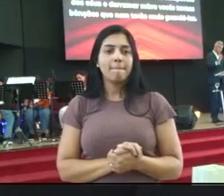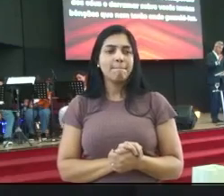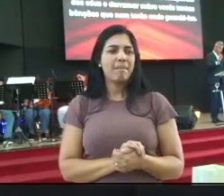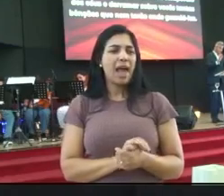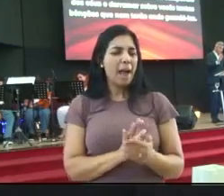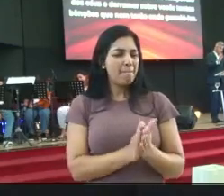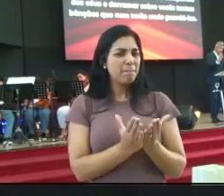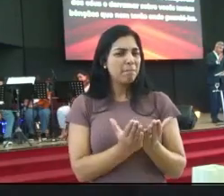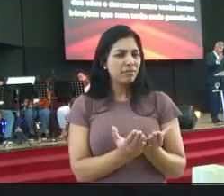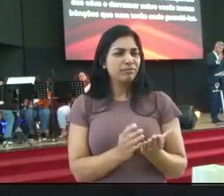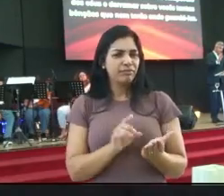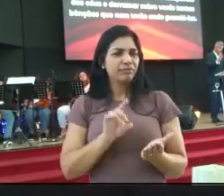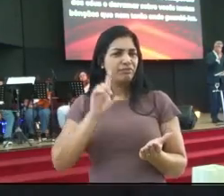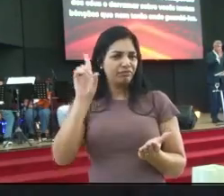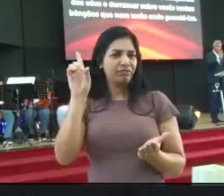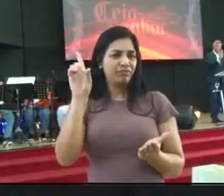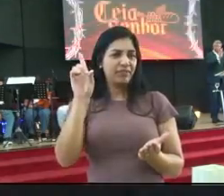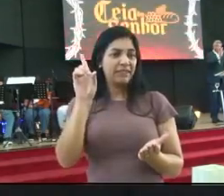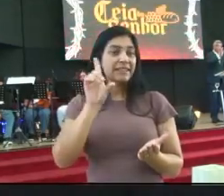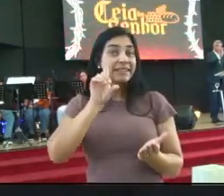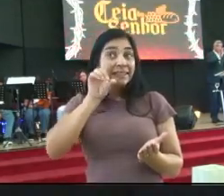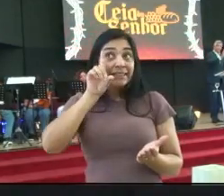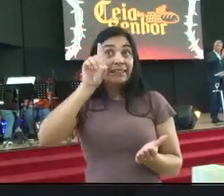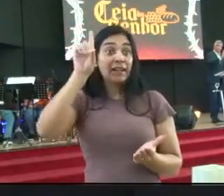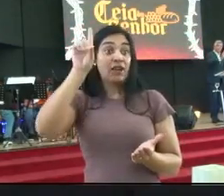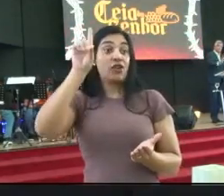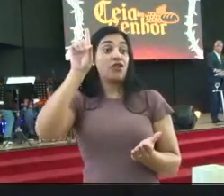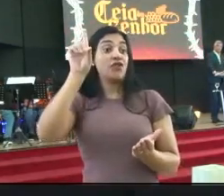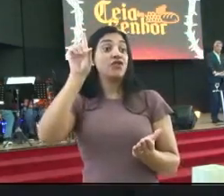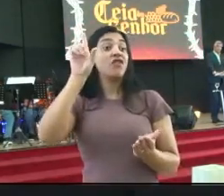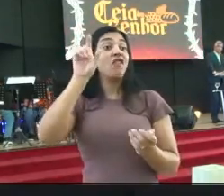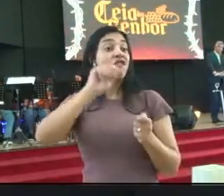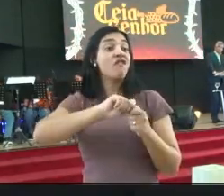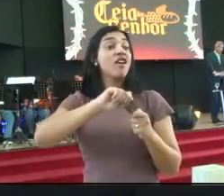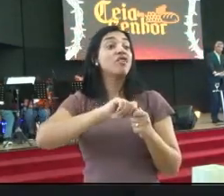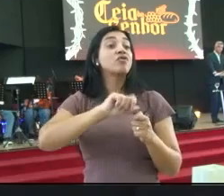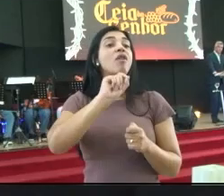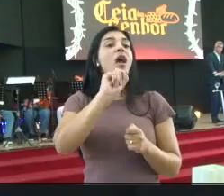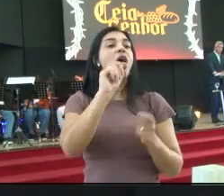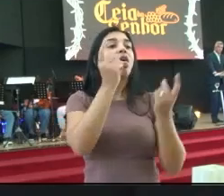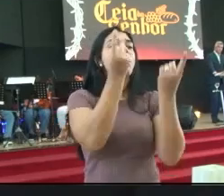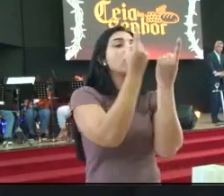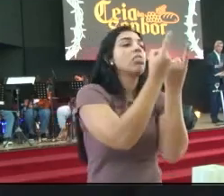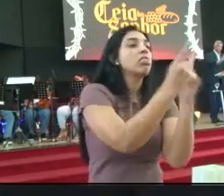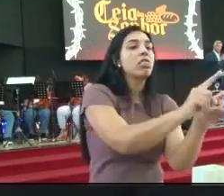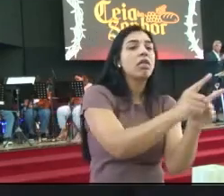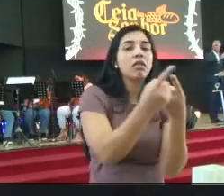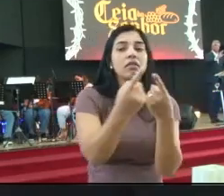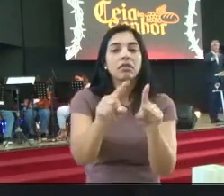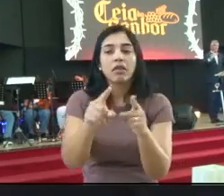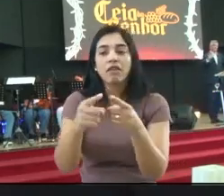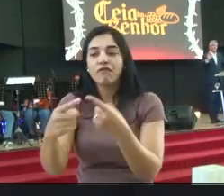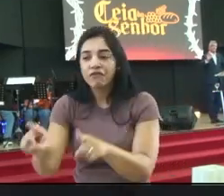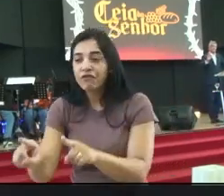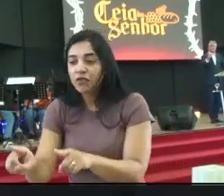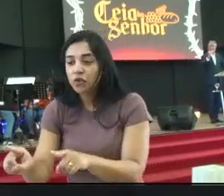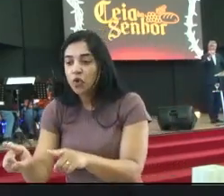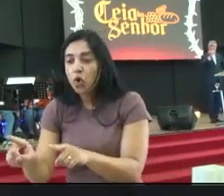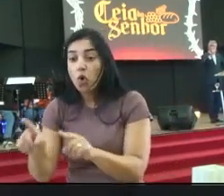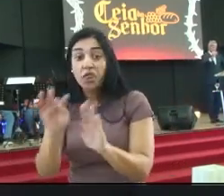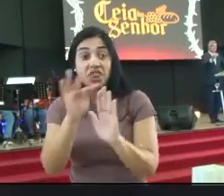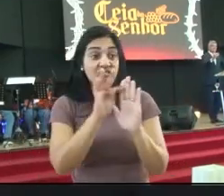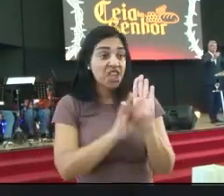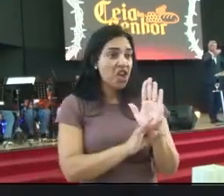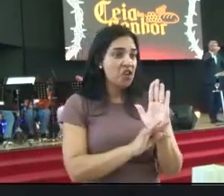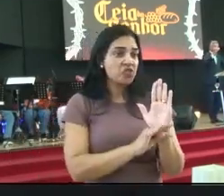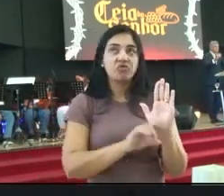parte da Bíblia que Deus faz esse desafio. Nenhum outro texto da